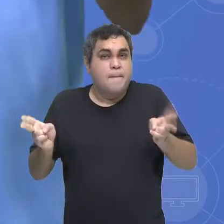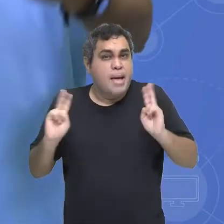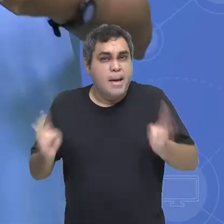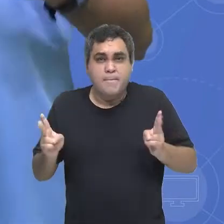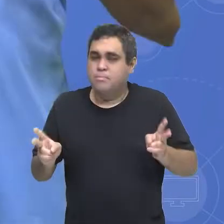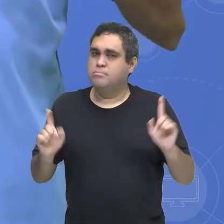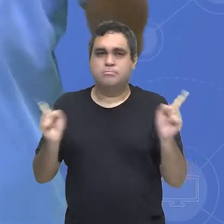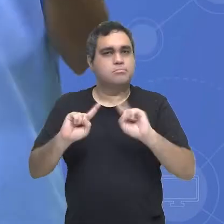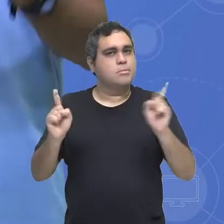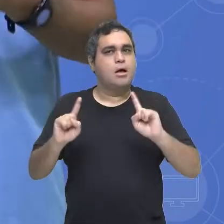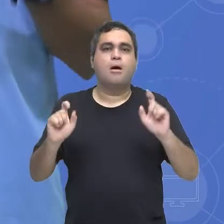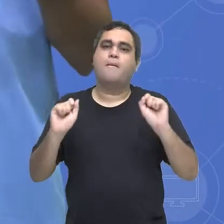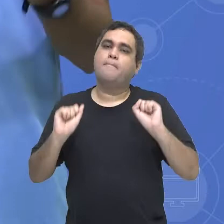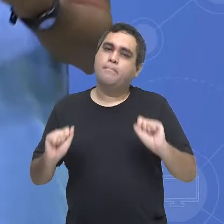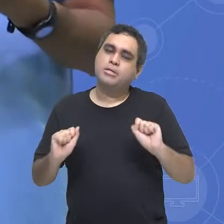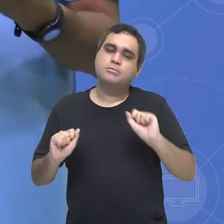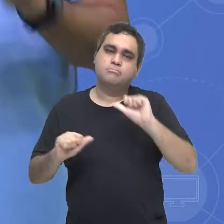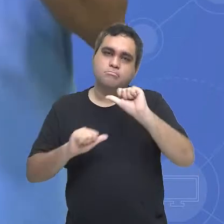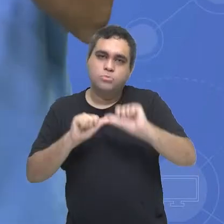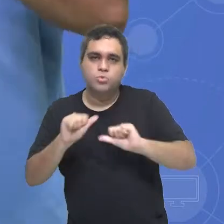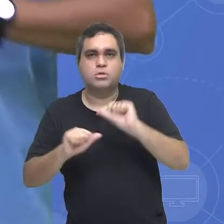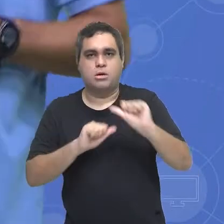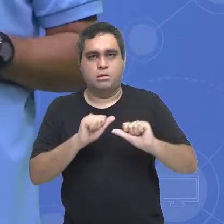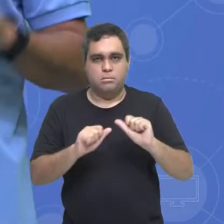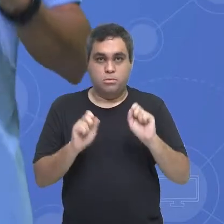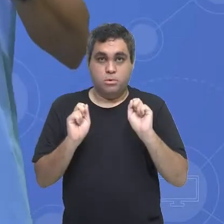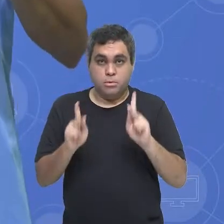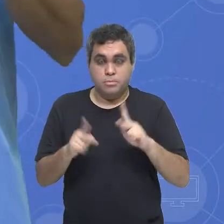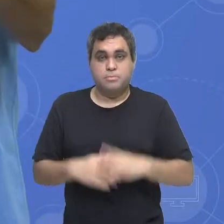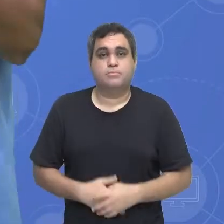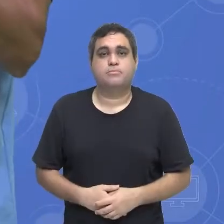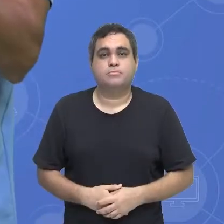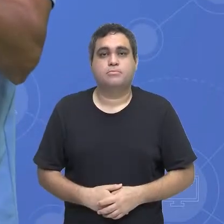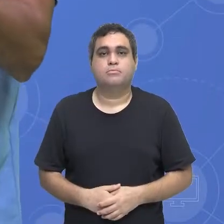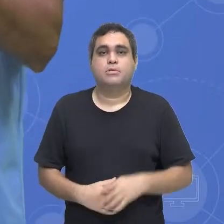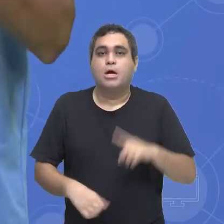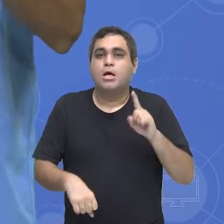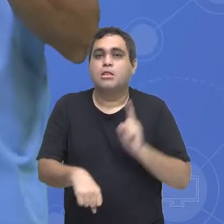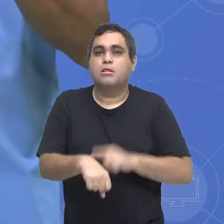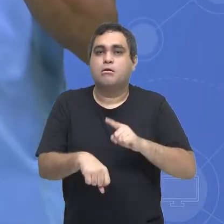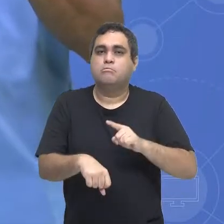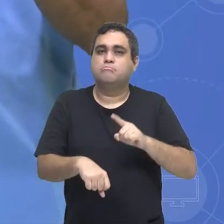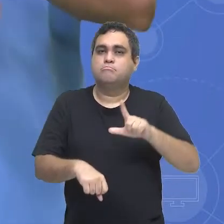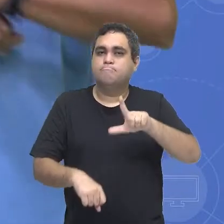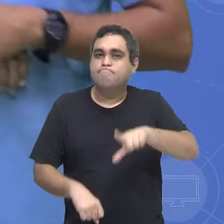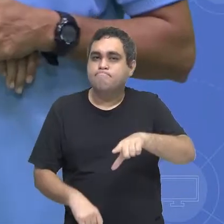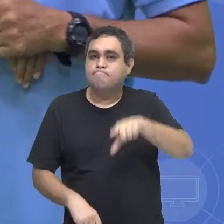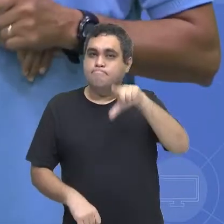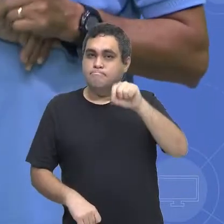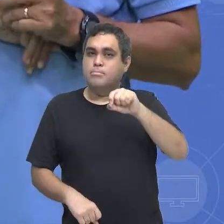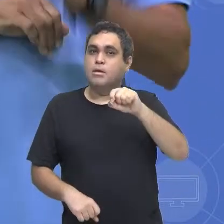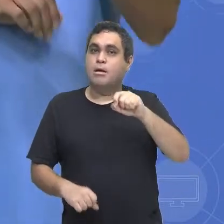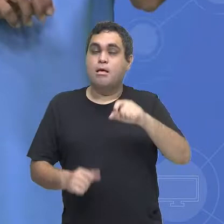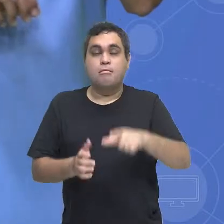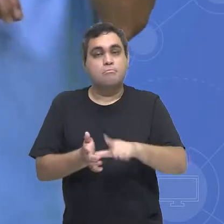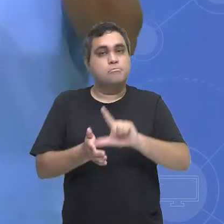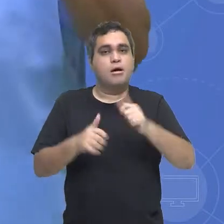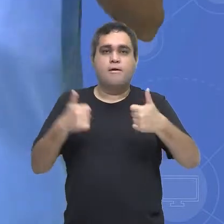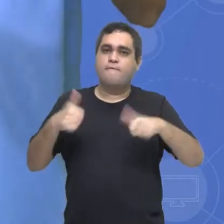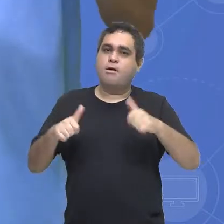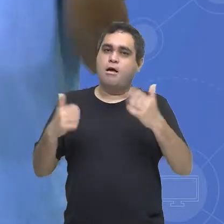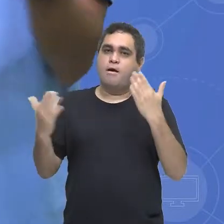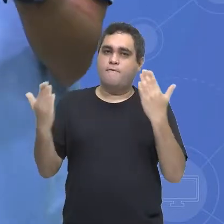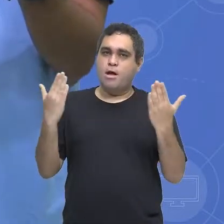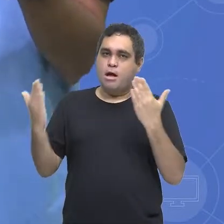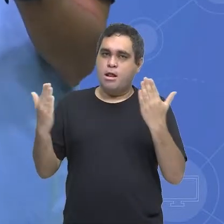Eu preciso mudar um pouco isso daí, perfeito? Então, na hora de tomar a decisão, isso já é a primeira coisa importante. Eu tenho